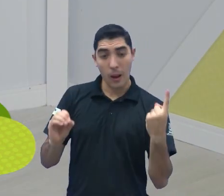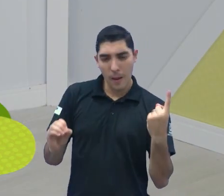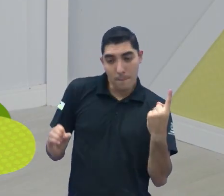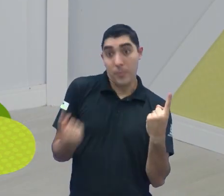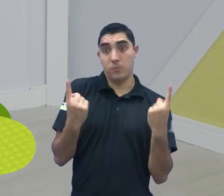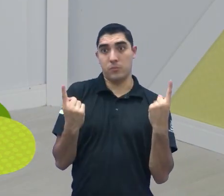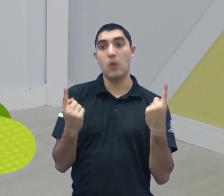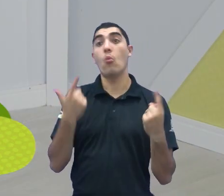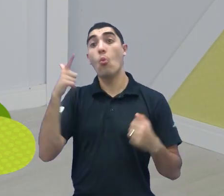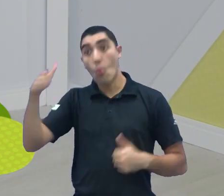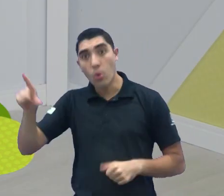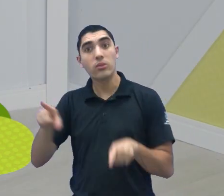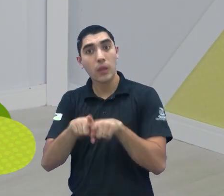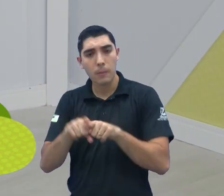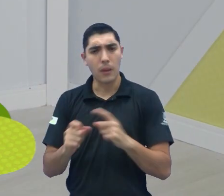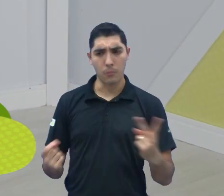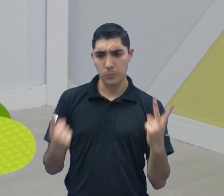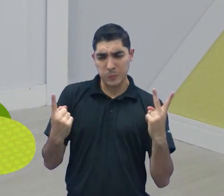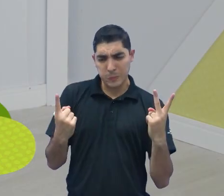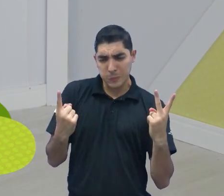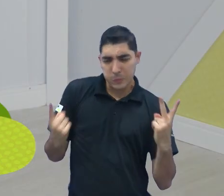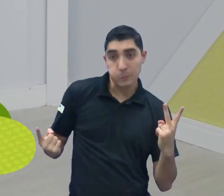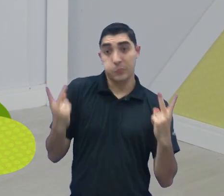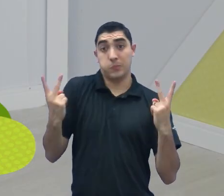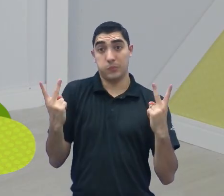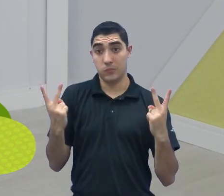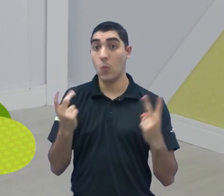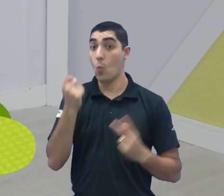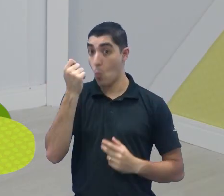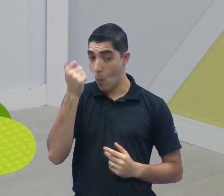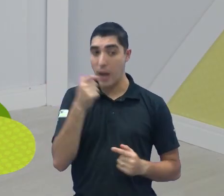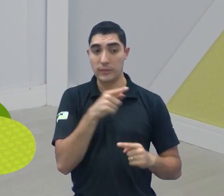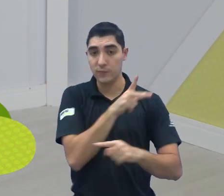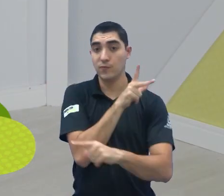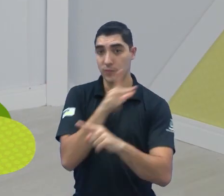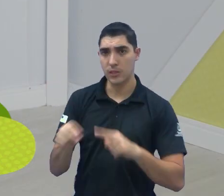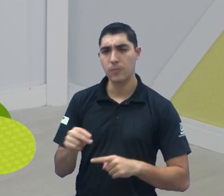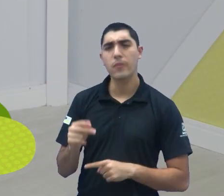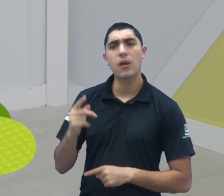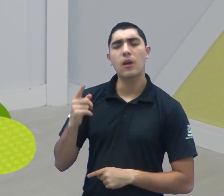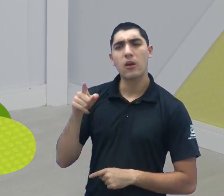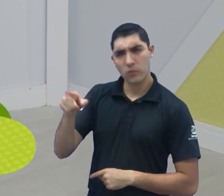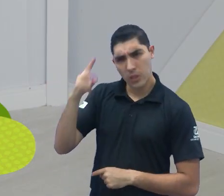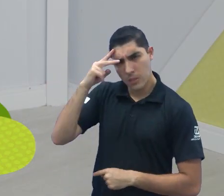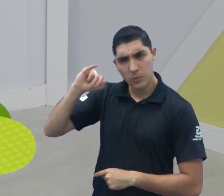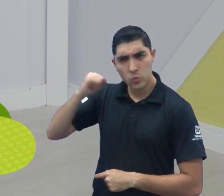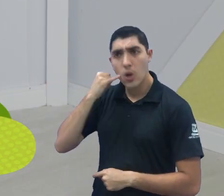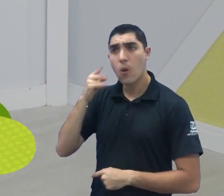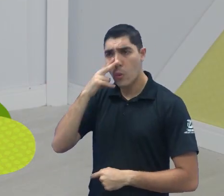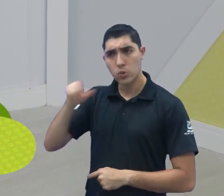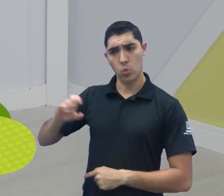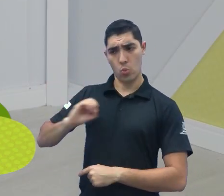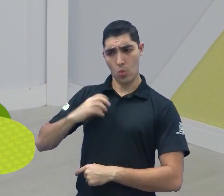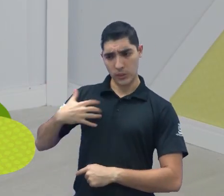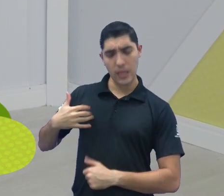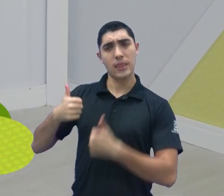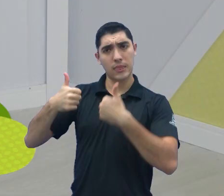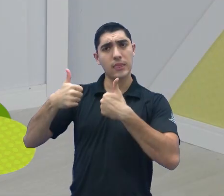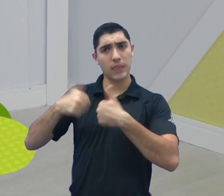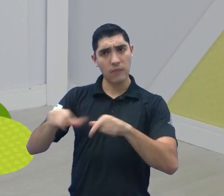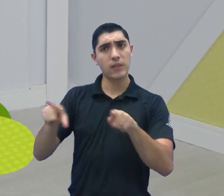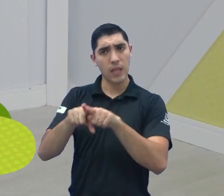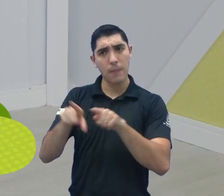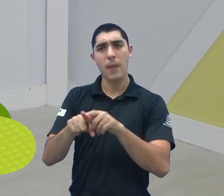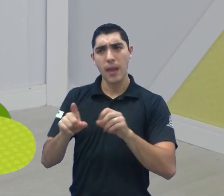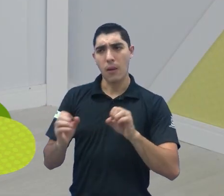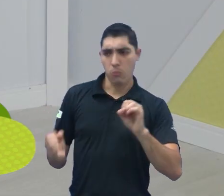perigoso, eu nem lembro se na primeira rodada que nós trabalhamos juntos na rádio, eu acho que o Osasco Sport também estava vencendo e tomou gol no